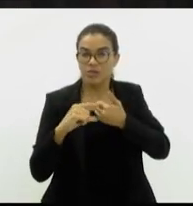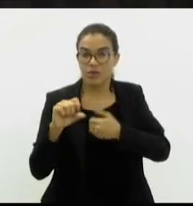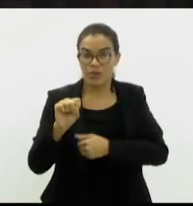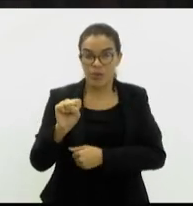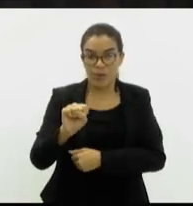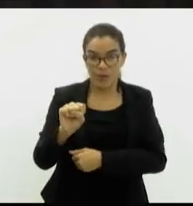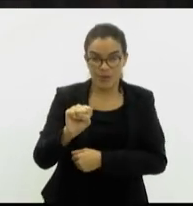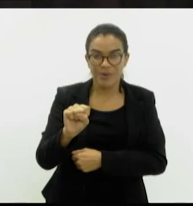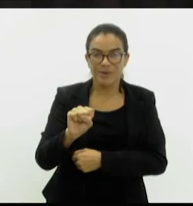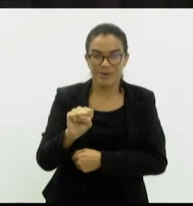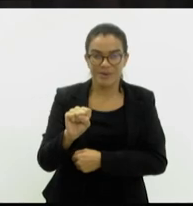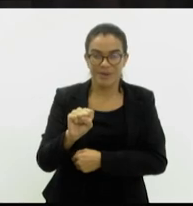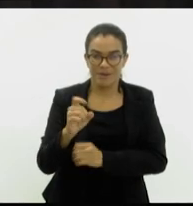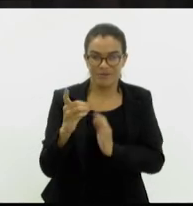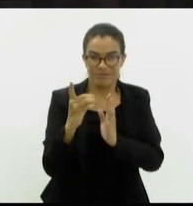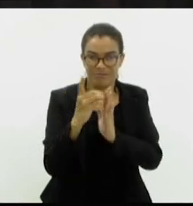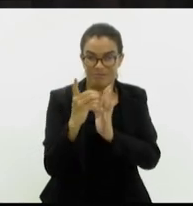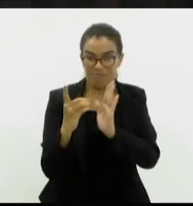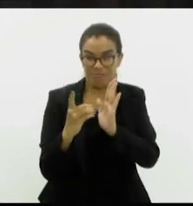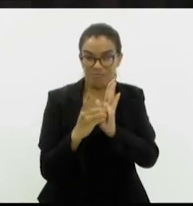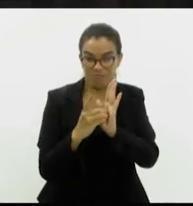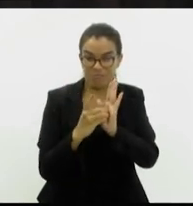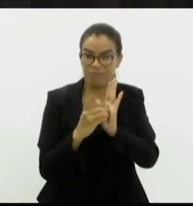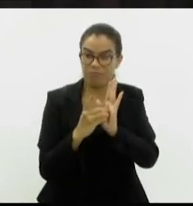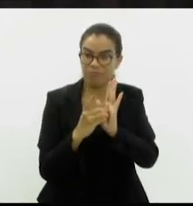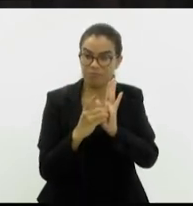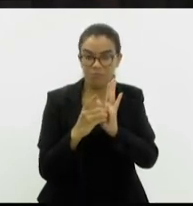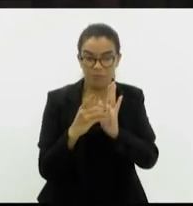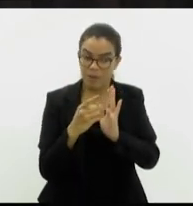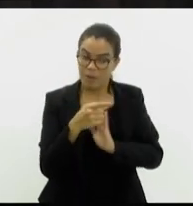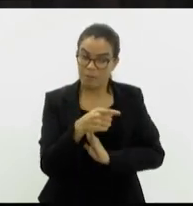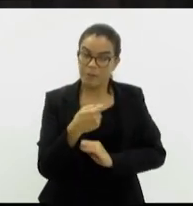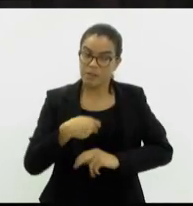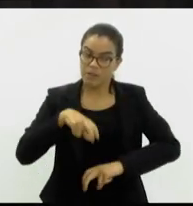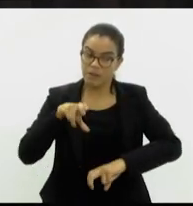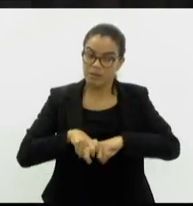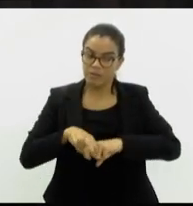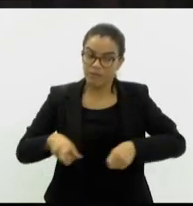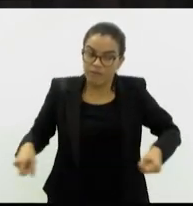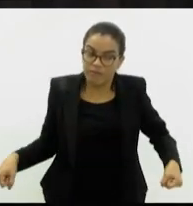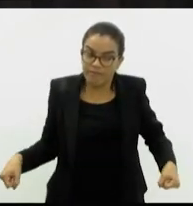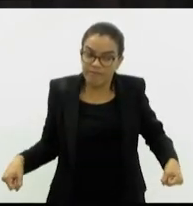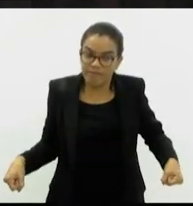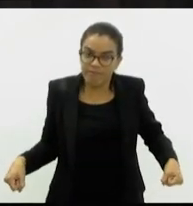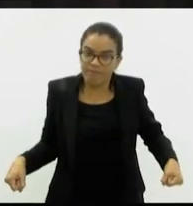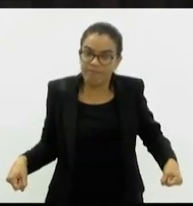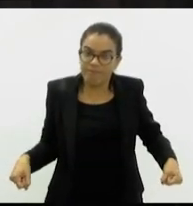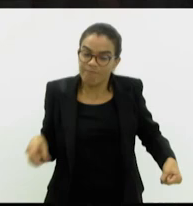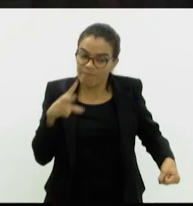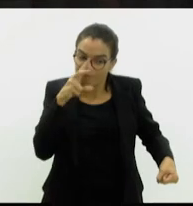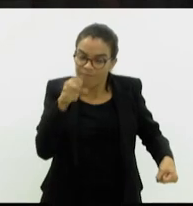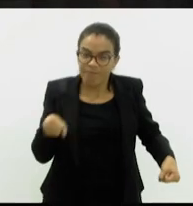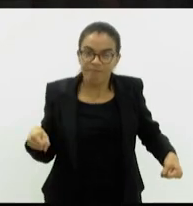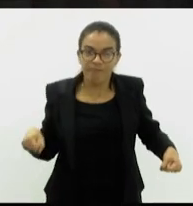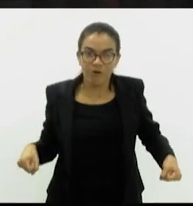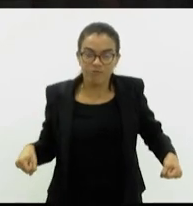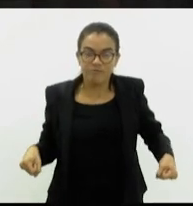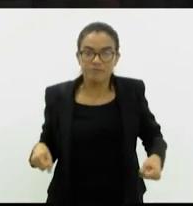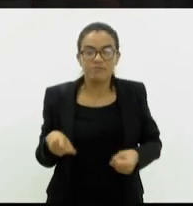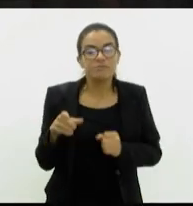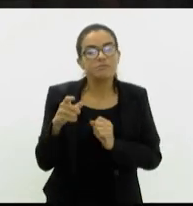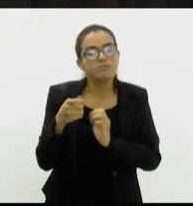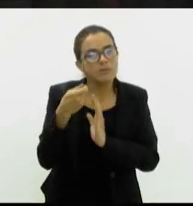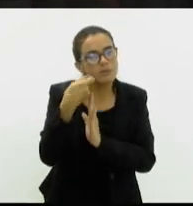do Decreto só tem que se segurar na cadeira para não cair tá escrito